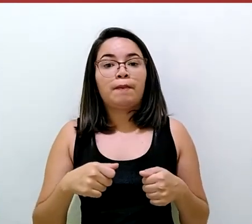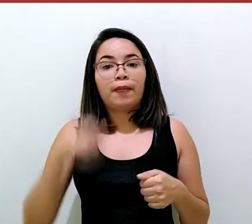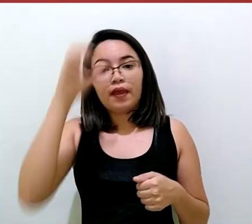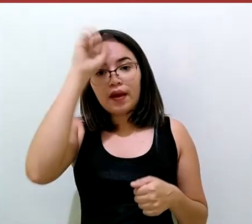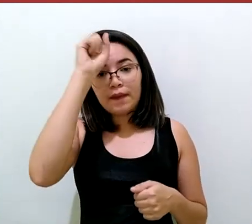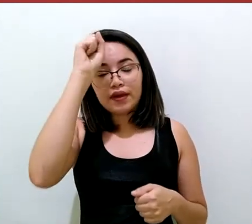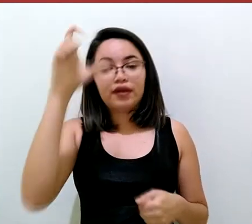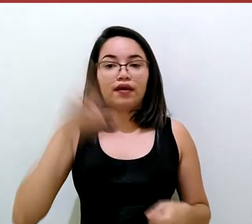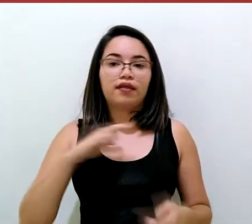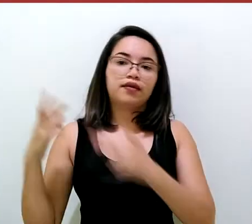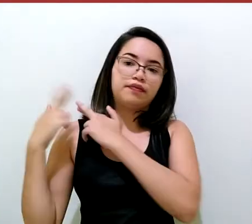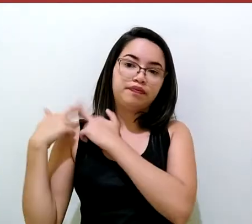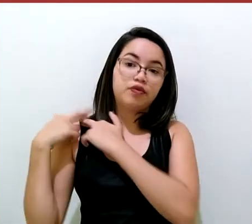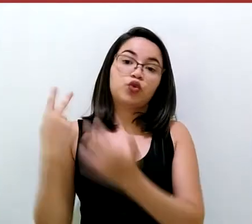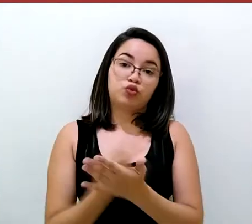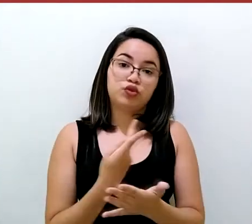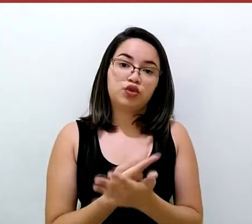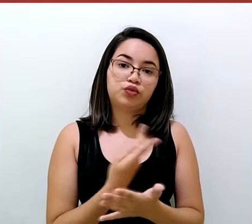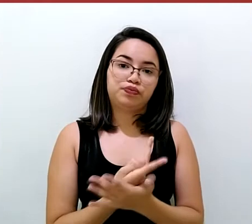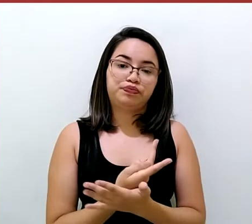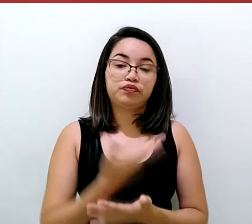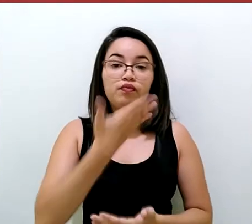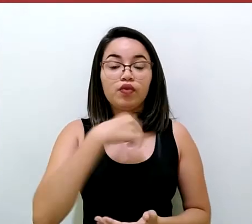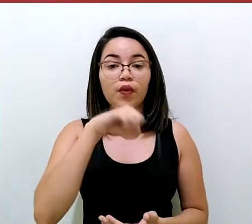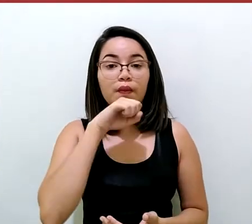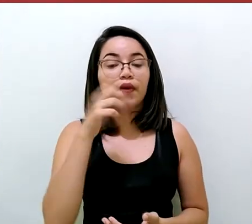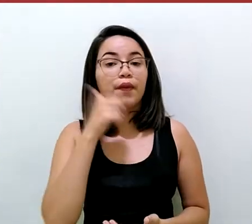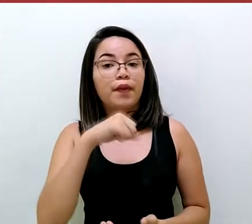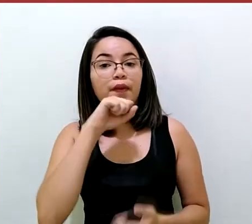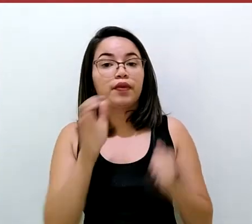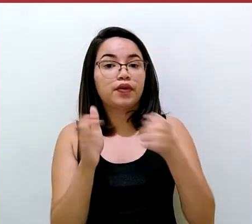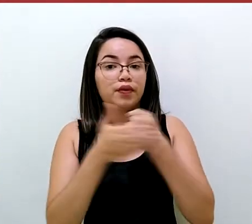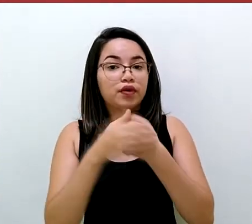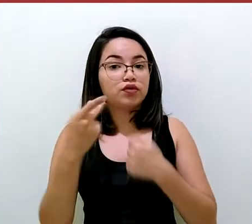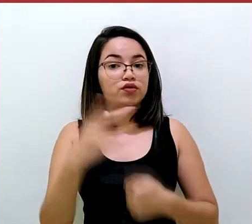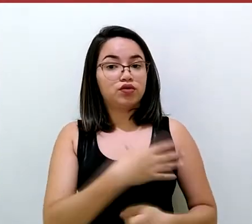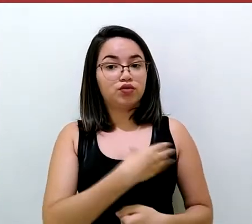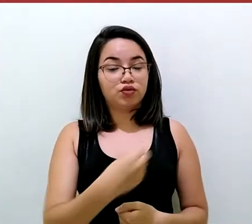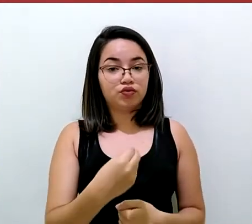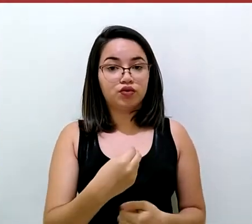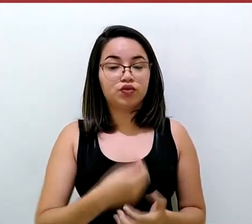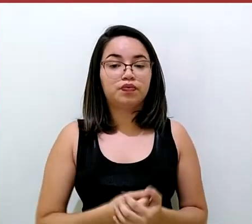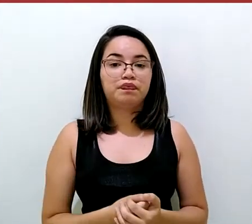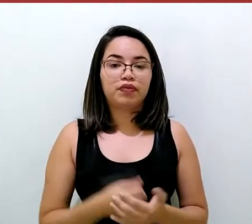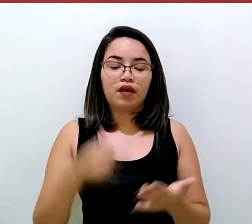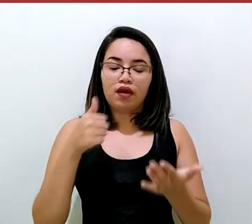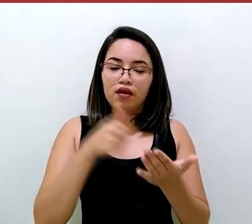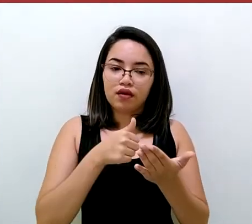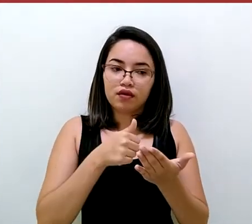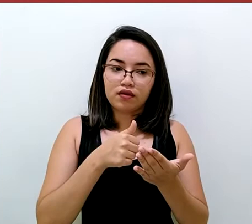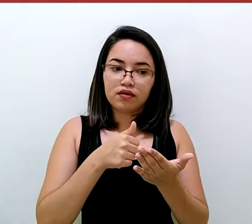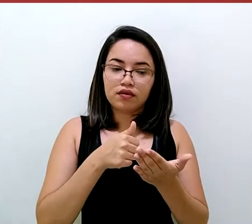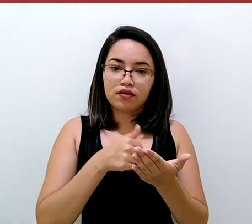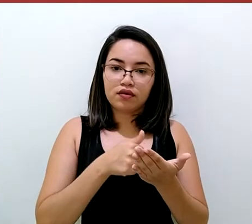assumir as consequências dos seus atos. Um pai, uma mãe que protege seus filhos e